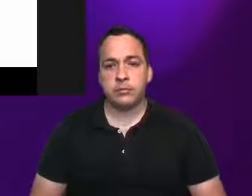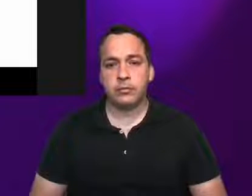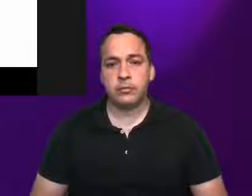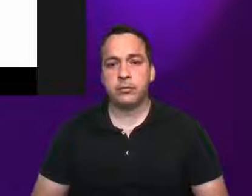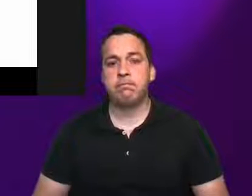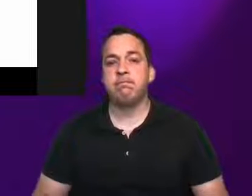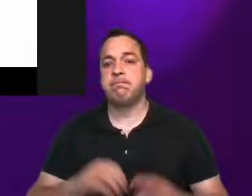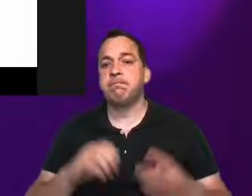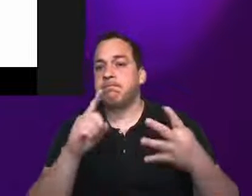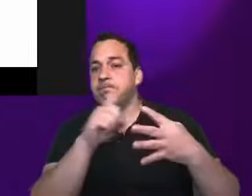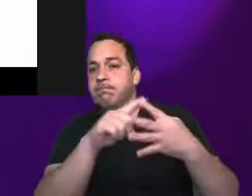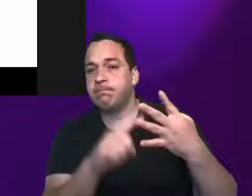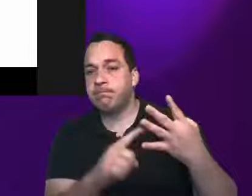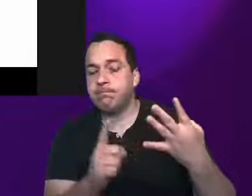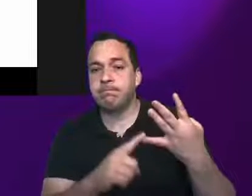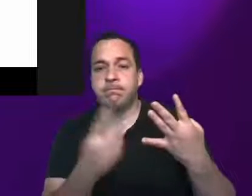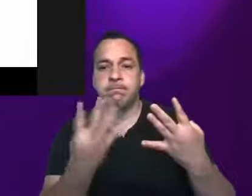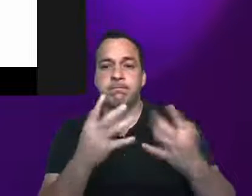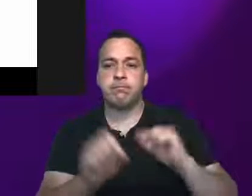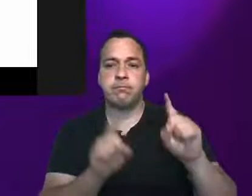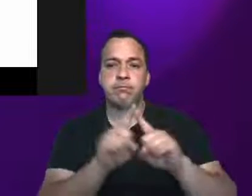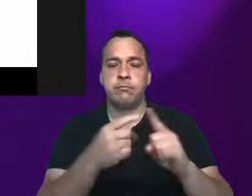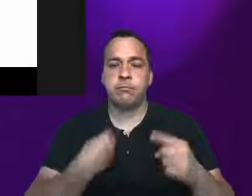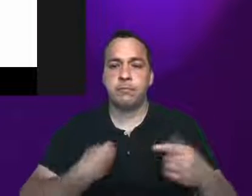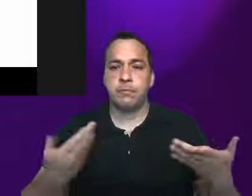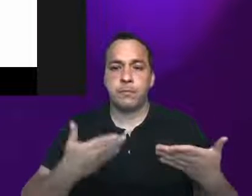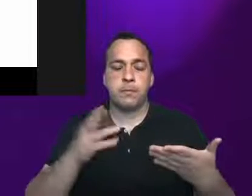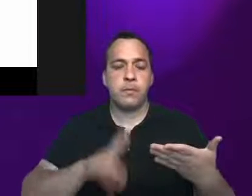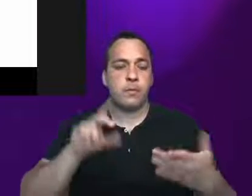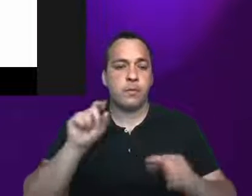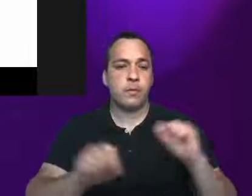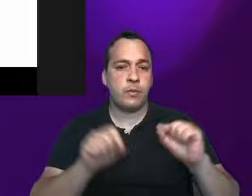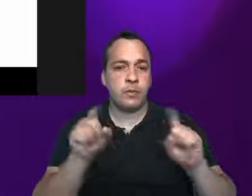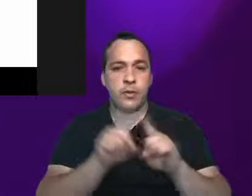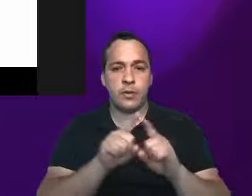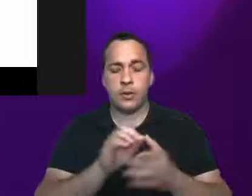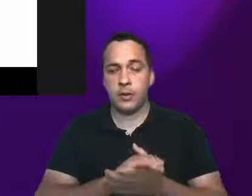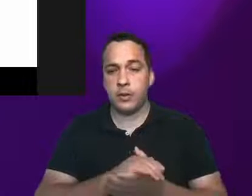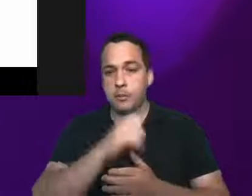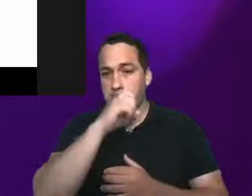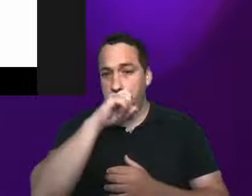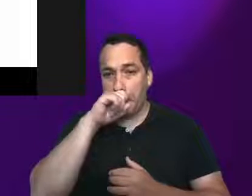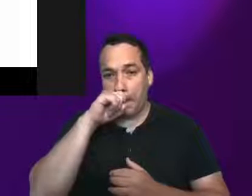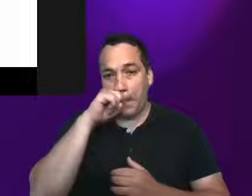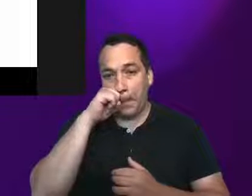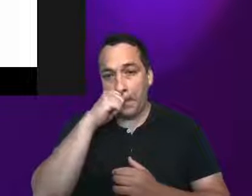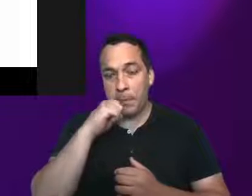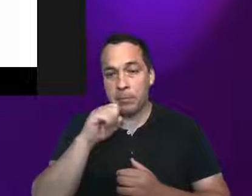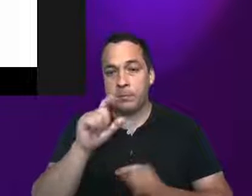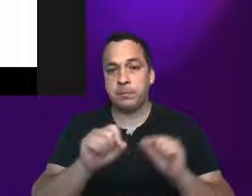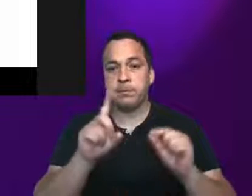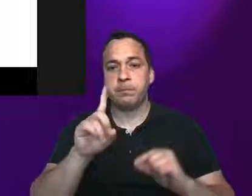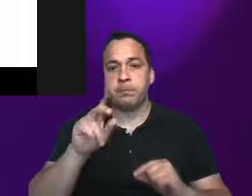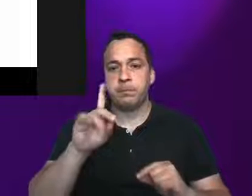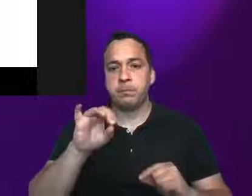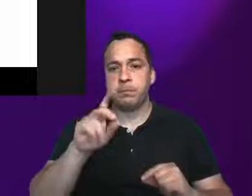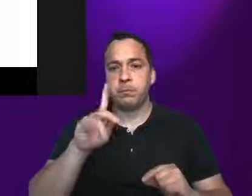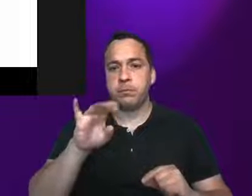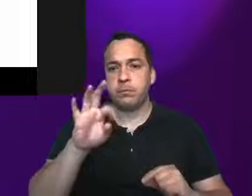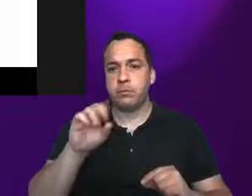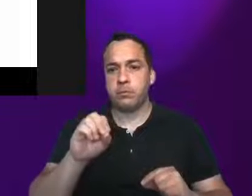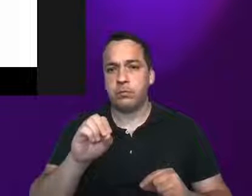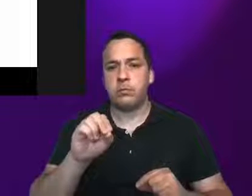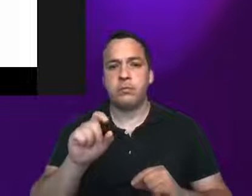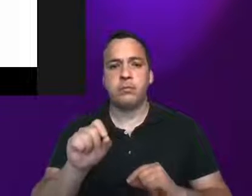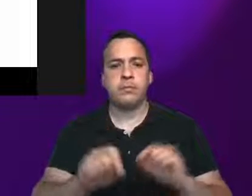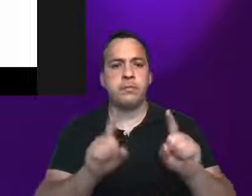elemento nessa estratégia seria, atualmente, o uso, então, das glifosinas, isso agora mais no contexto da insuficiência